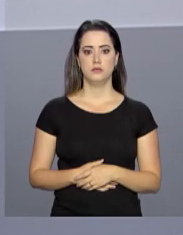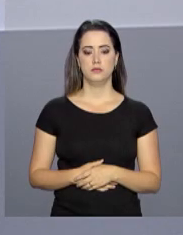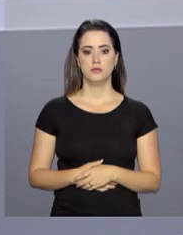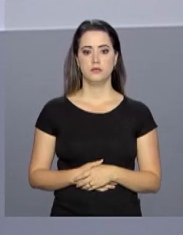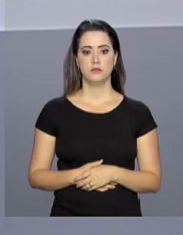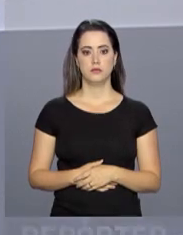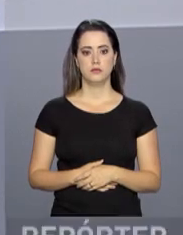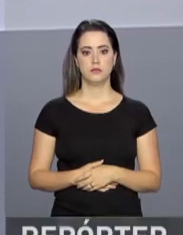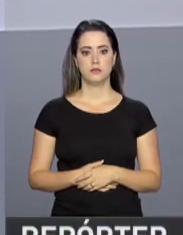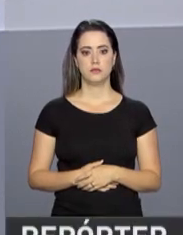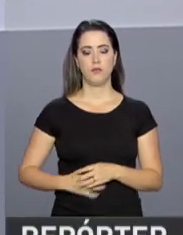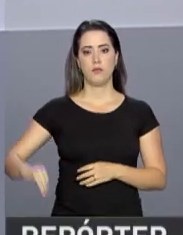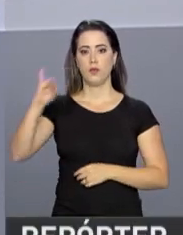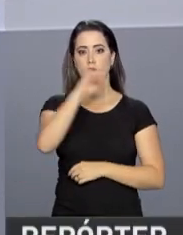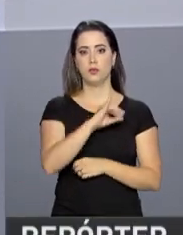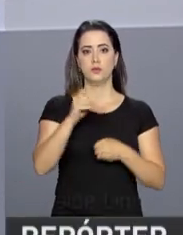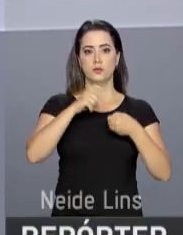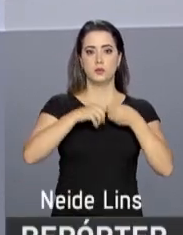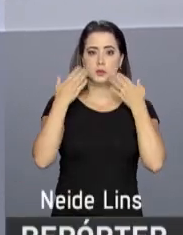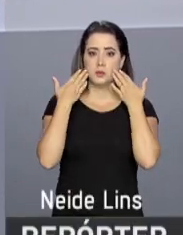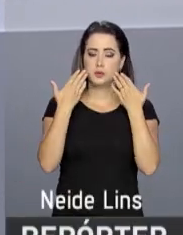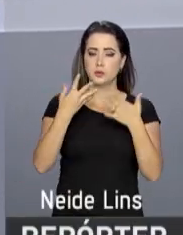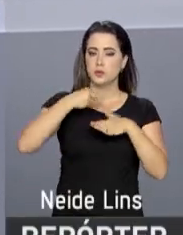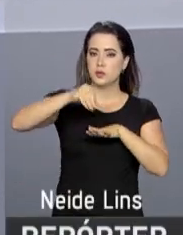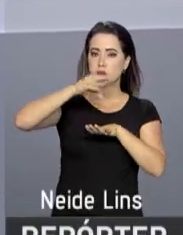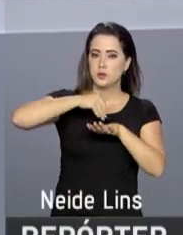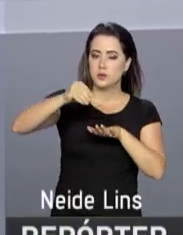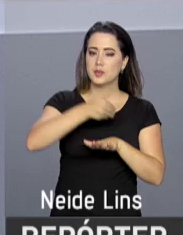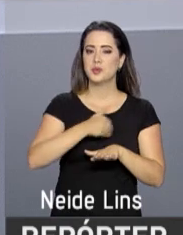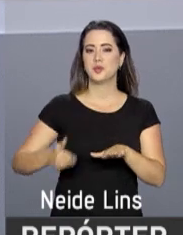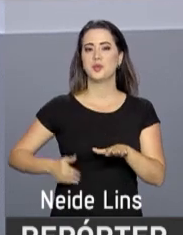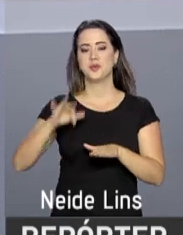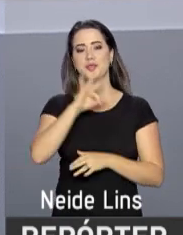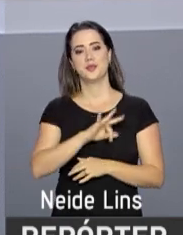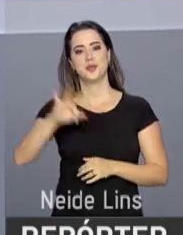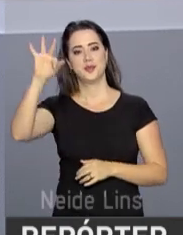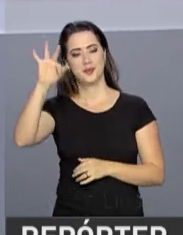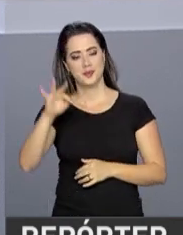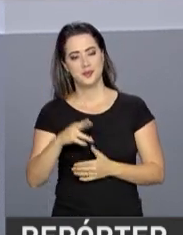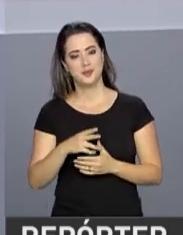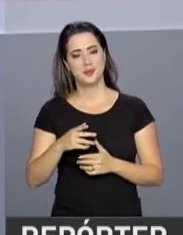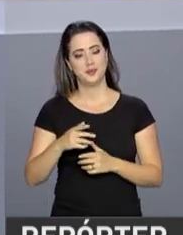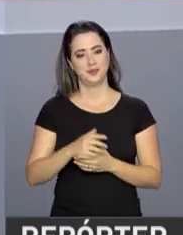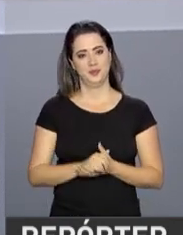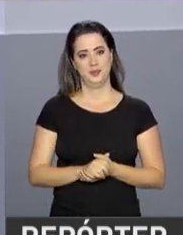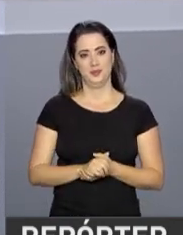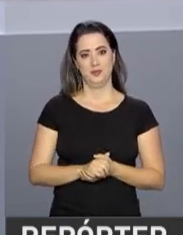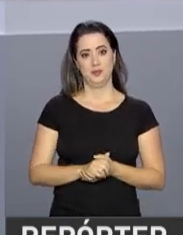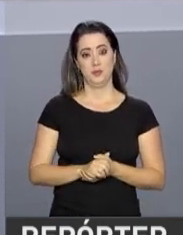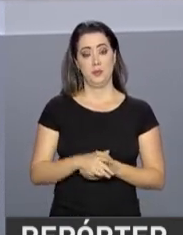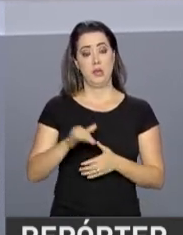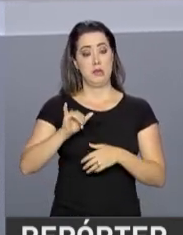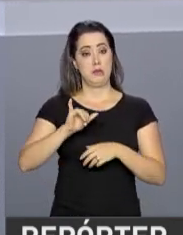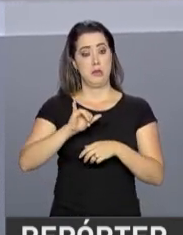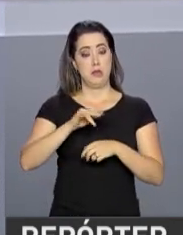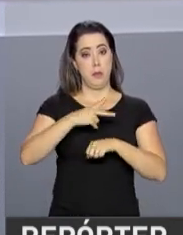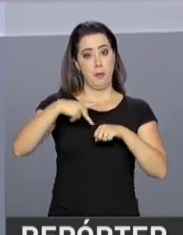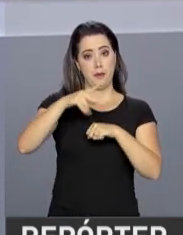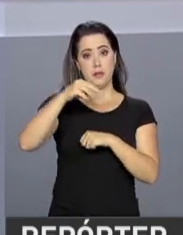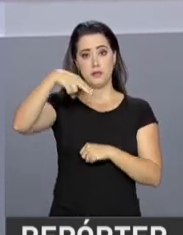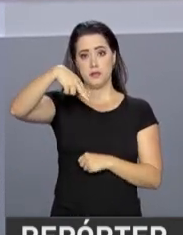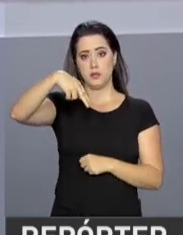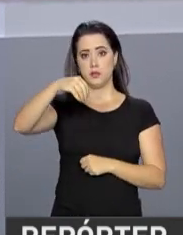lá estamos de volta com as notícias do governo federal em mais uma edição do repórter nbr em oslo na noruega